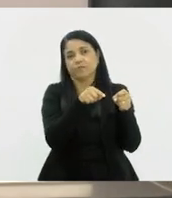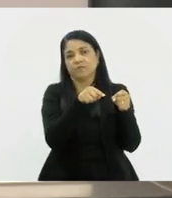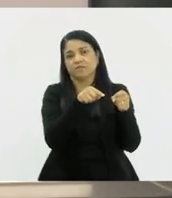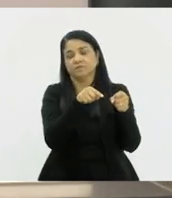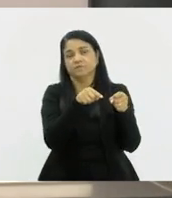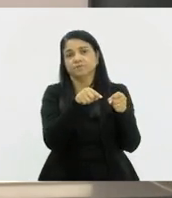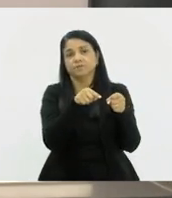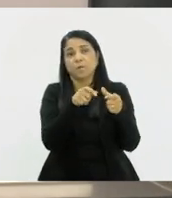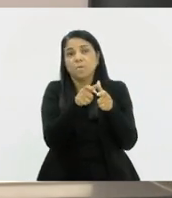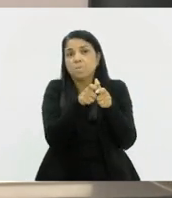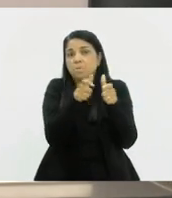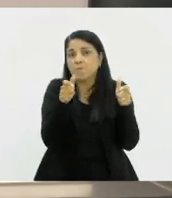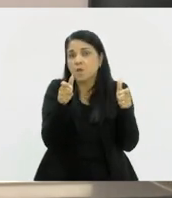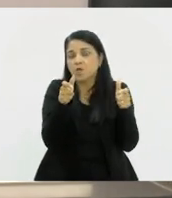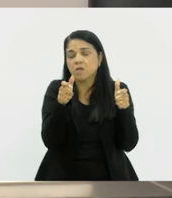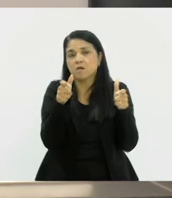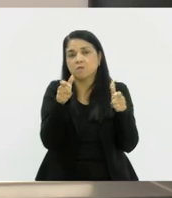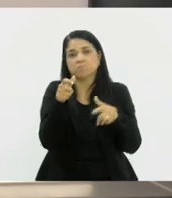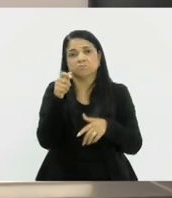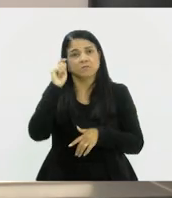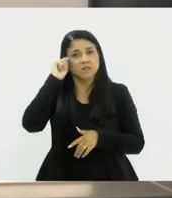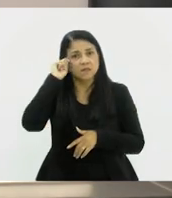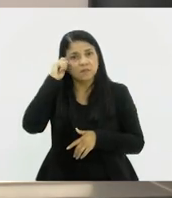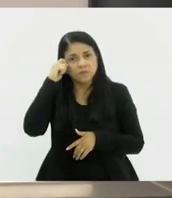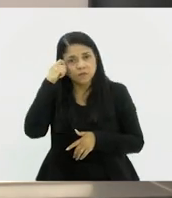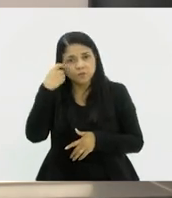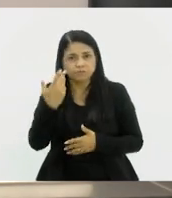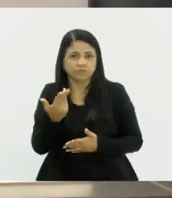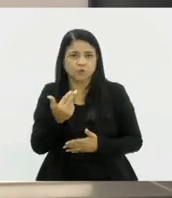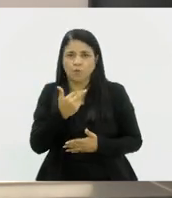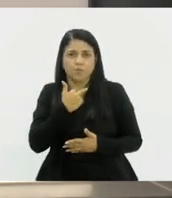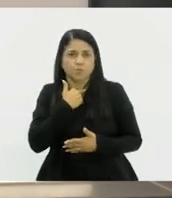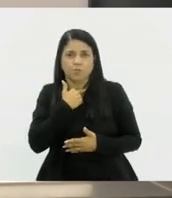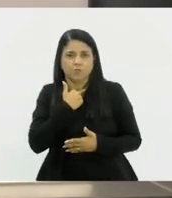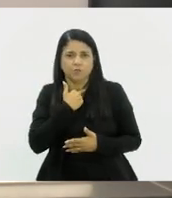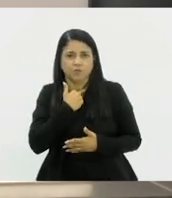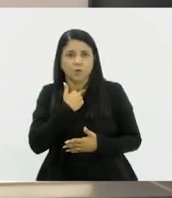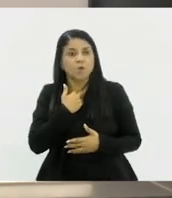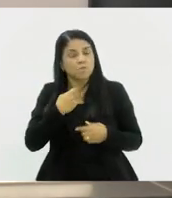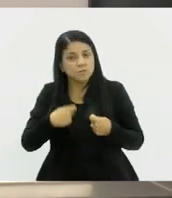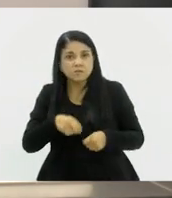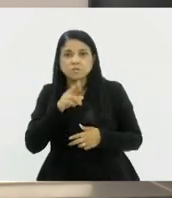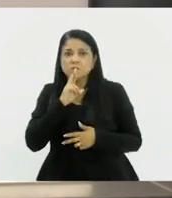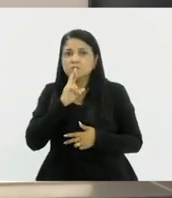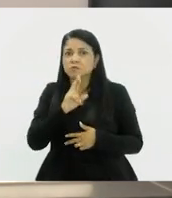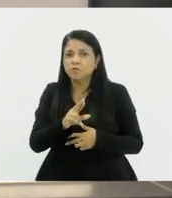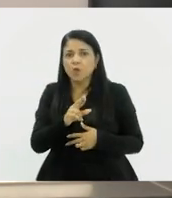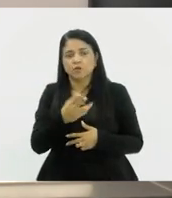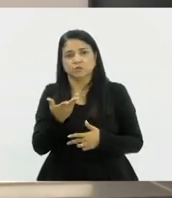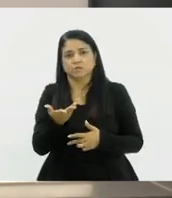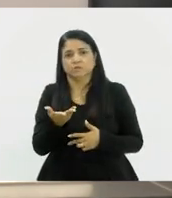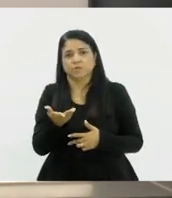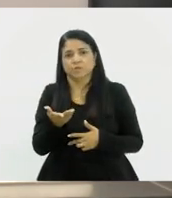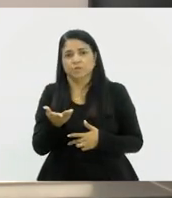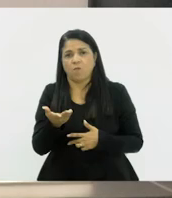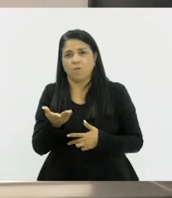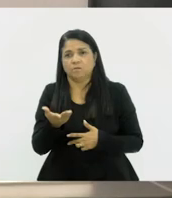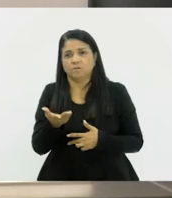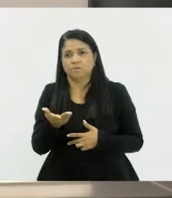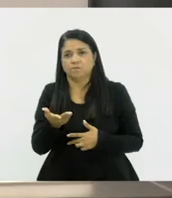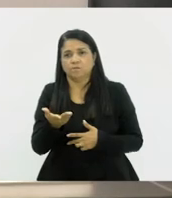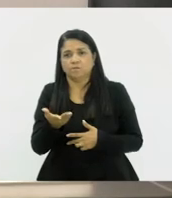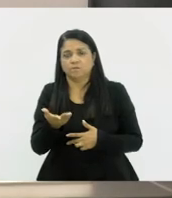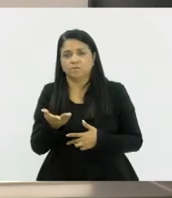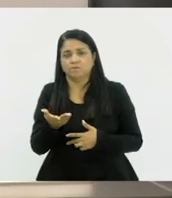maioria de pessoas negras nós não podemos ter isso isso tem que ter uma resposta tem que ter um fim né e